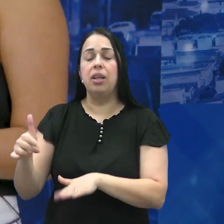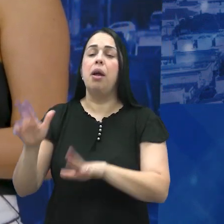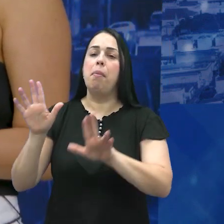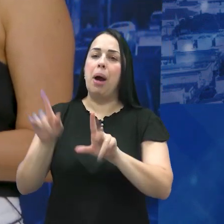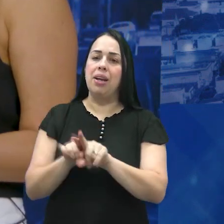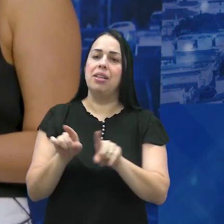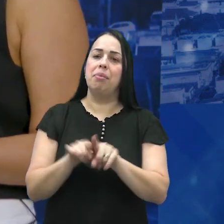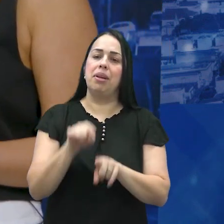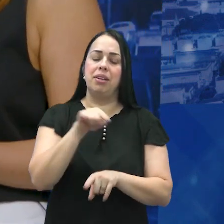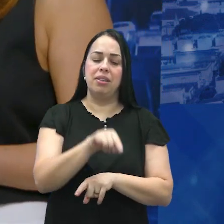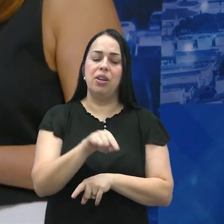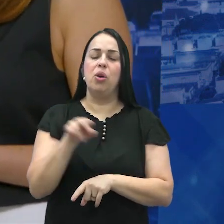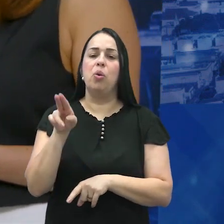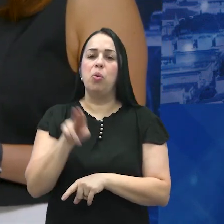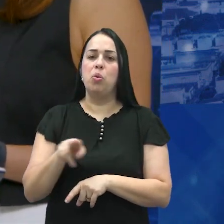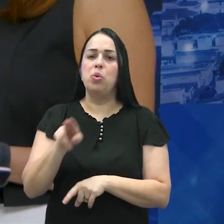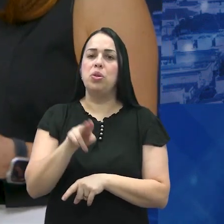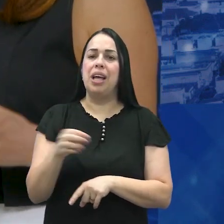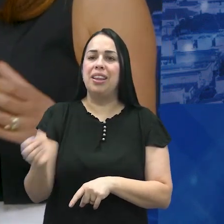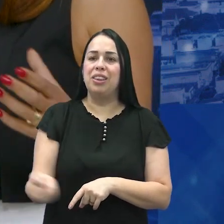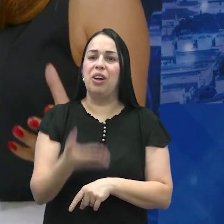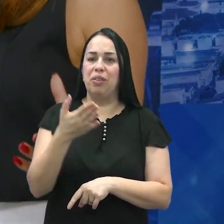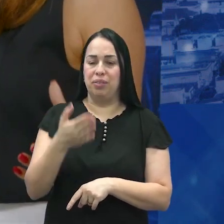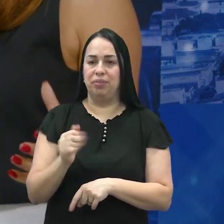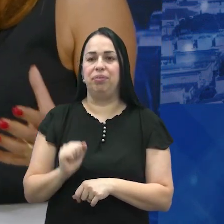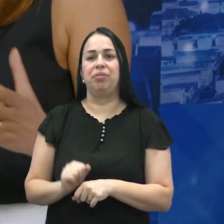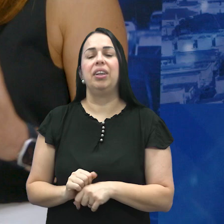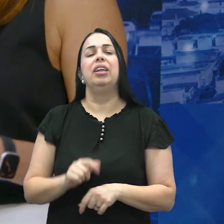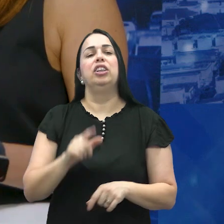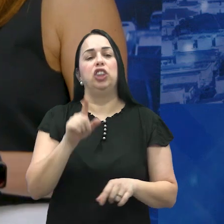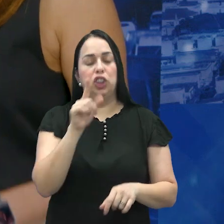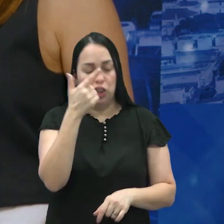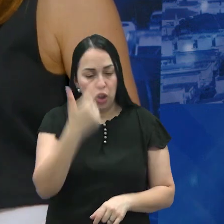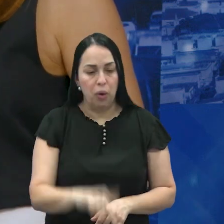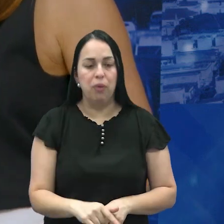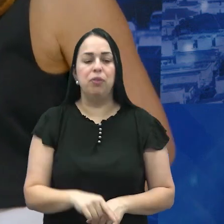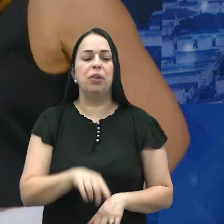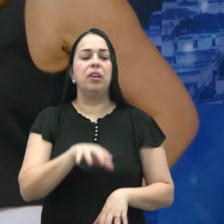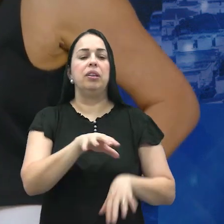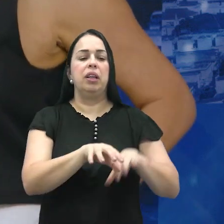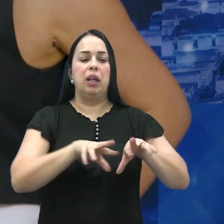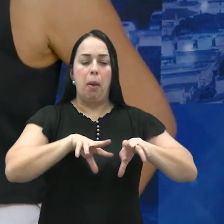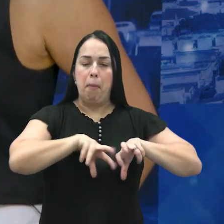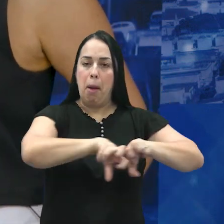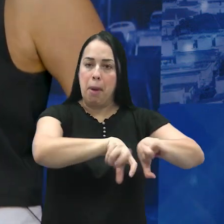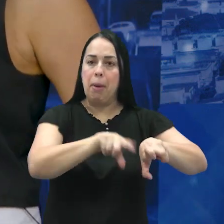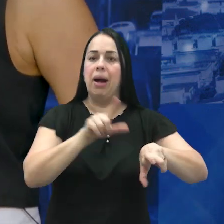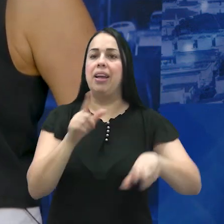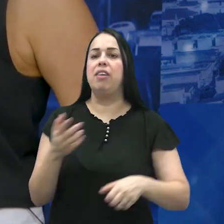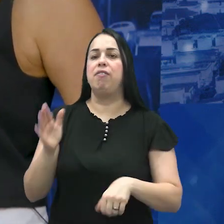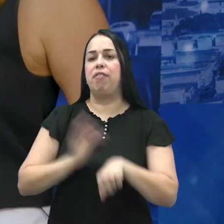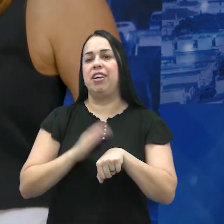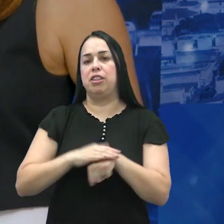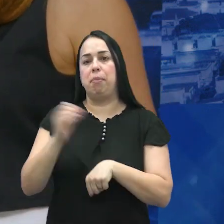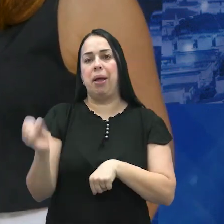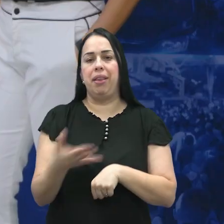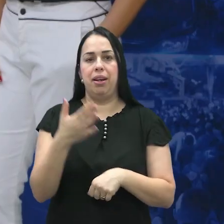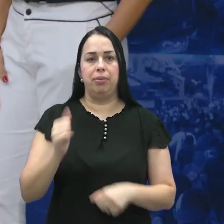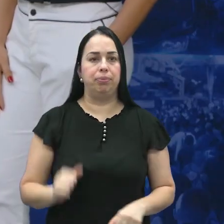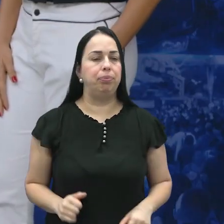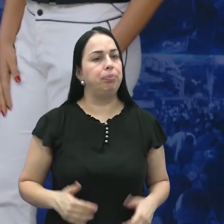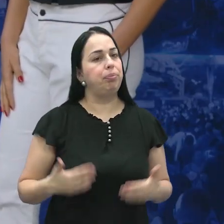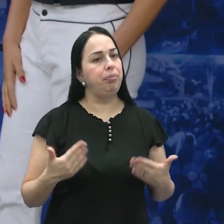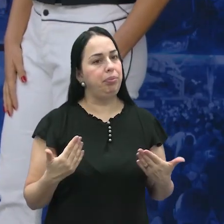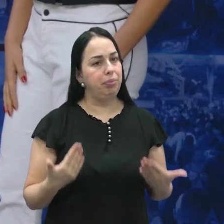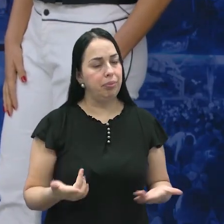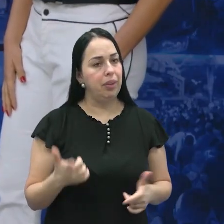matéria novamente de primeira geração. Tá? Extrai novamente o recurso natural e faz o uso para produzir novos materiais. E isso